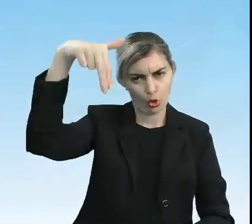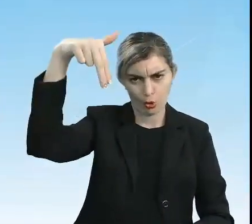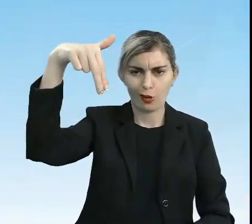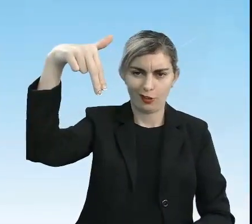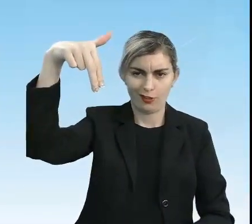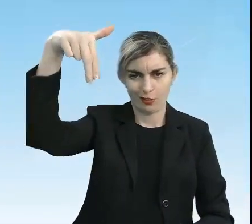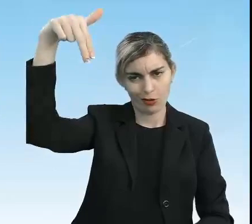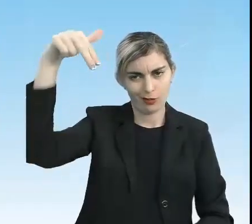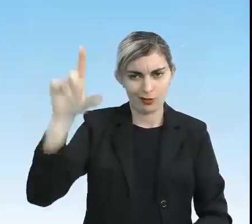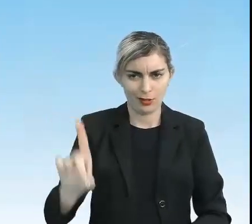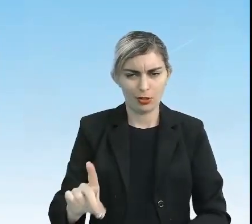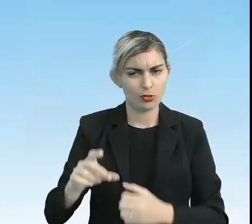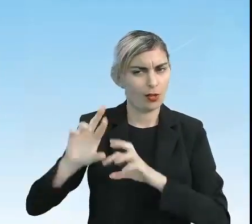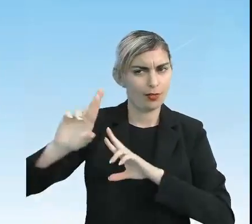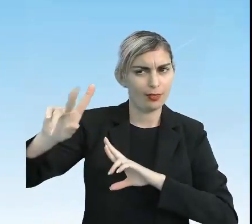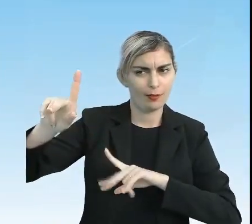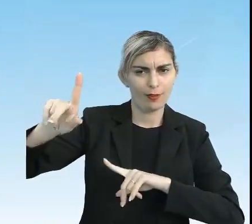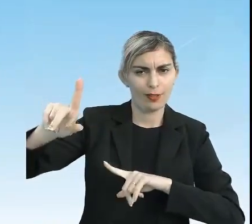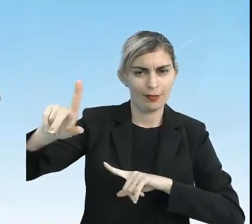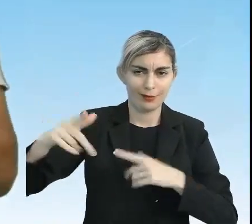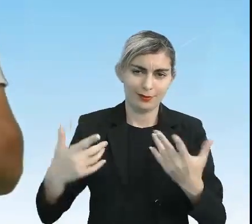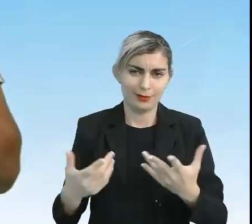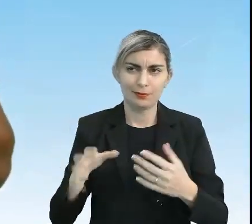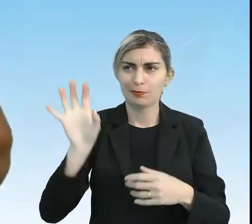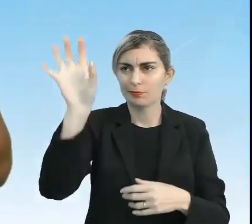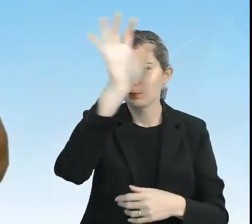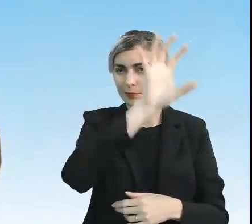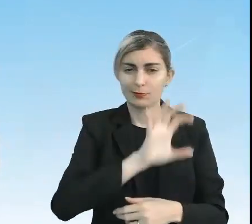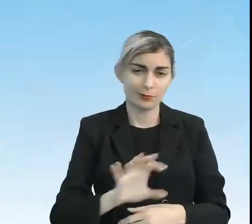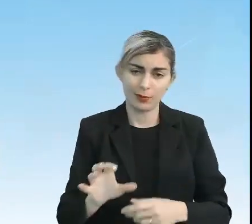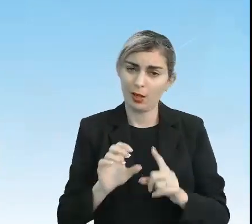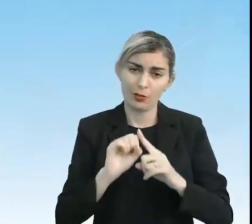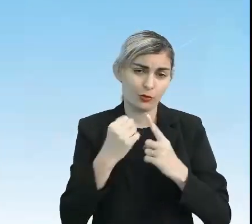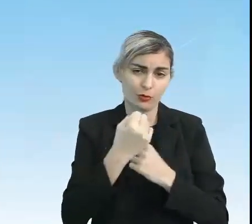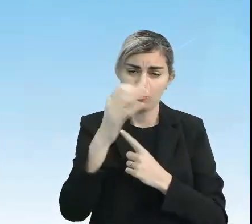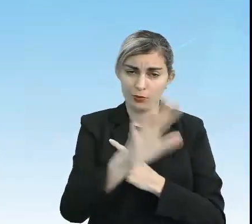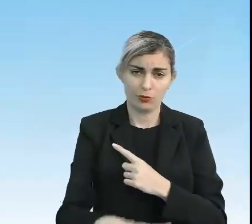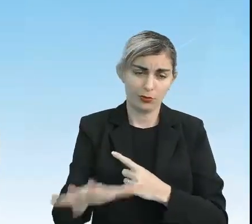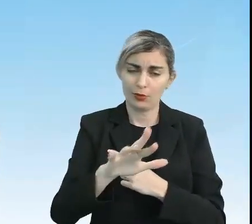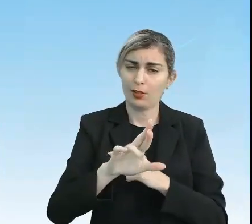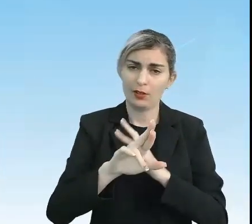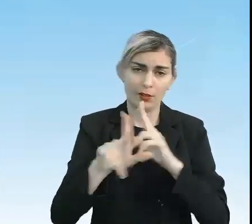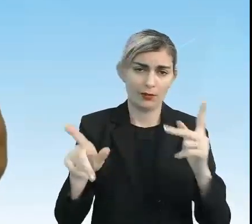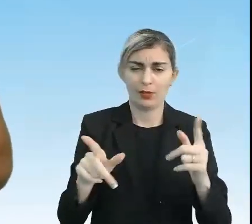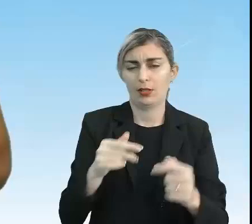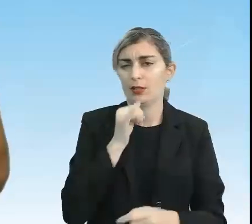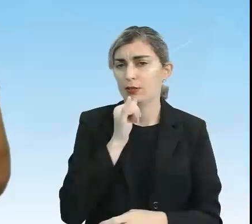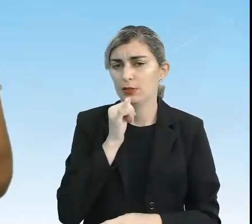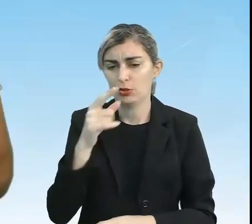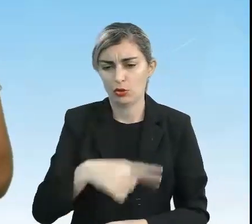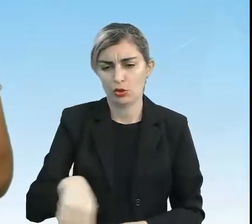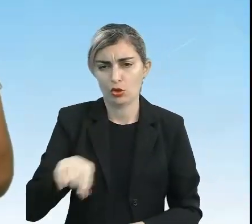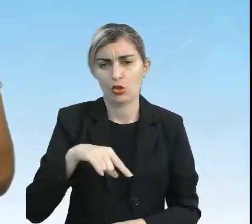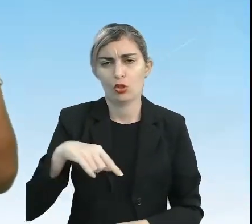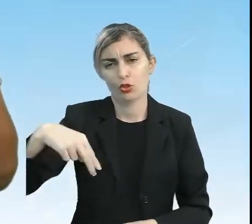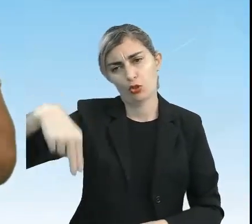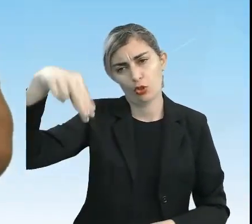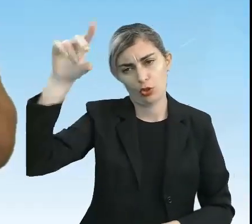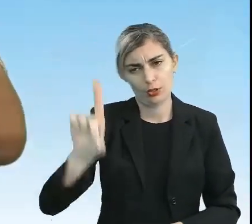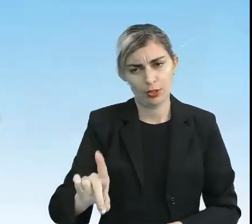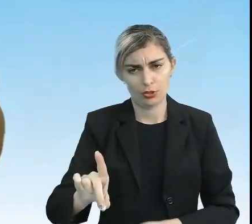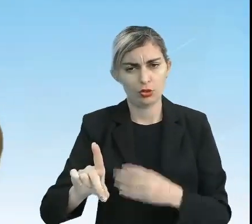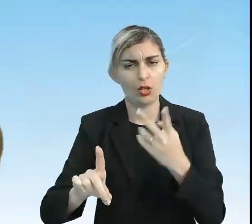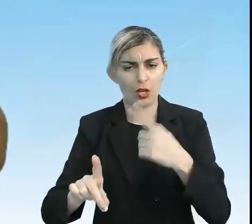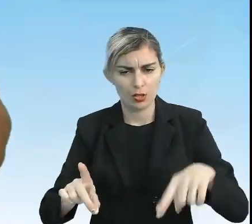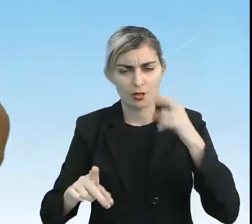Norte e Nordeste, nós somos diferentes. Exatamente, até por uma construção social, muitas vezes, por exemplo, nós que somos nordestinos, às vezes